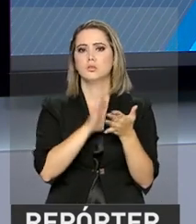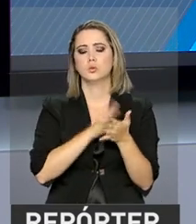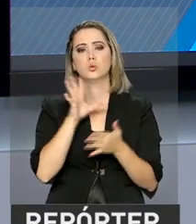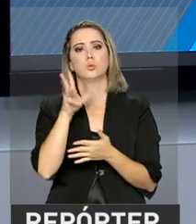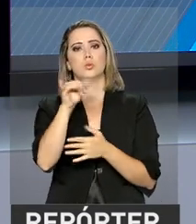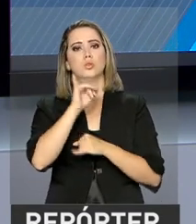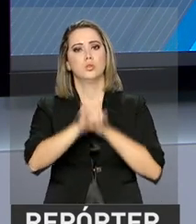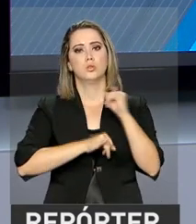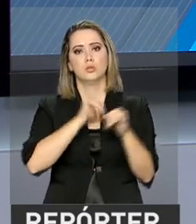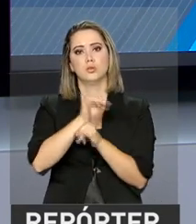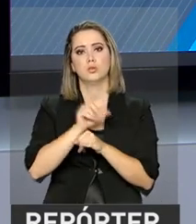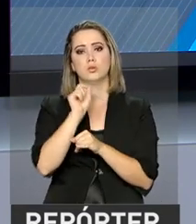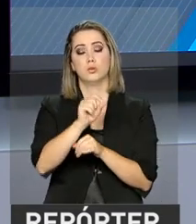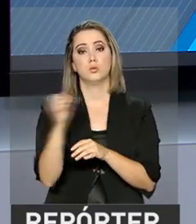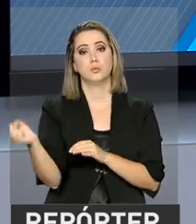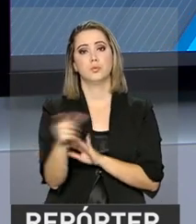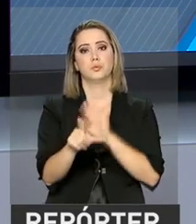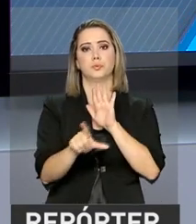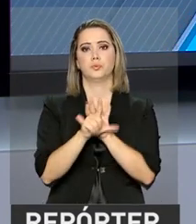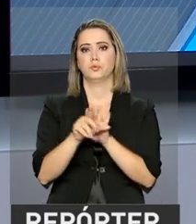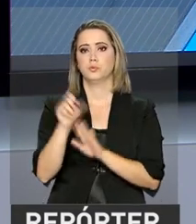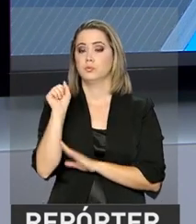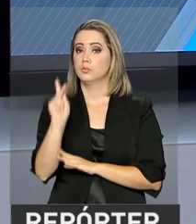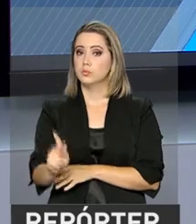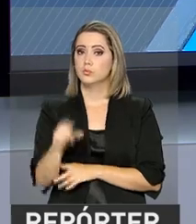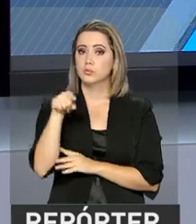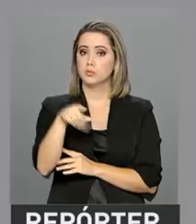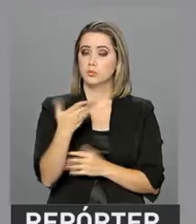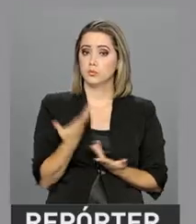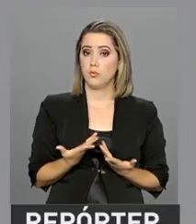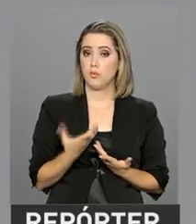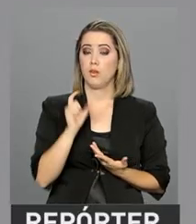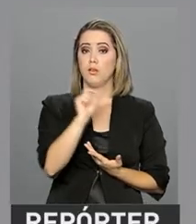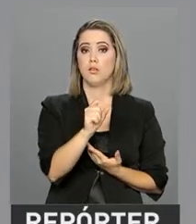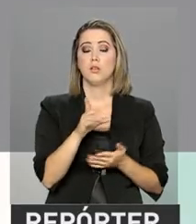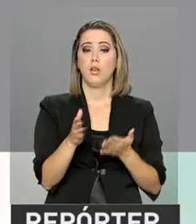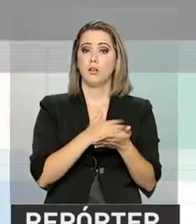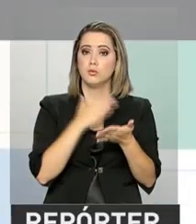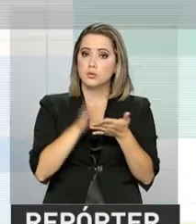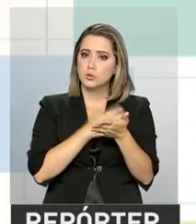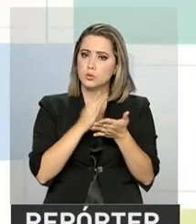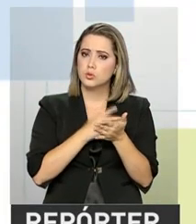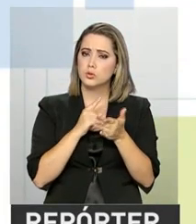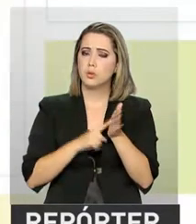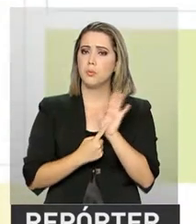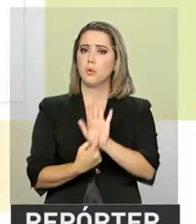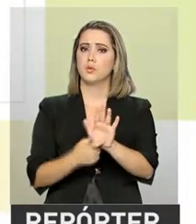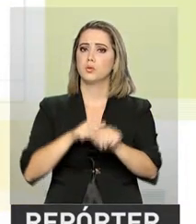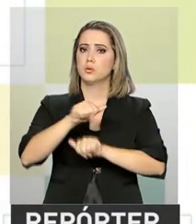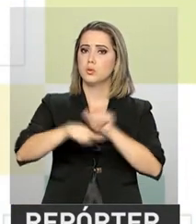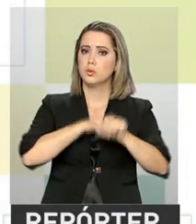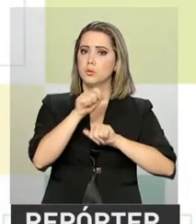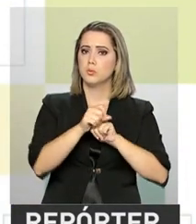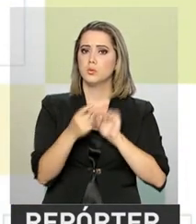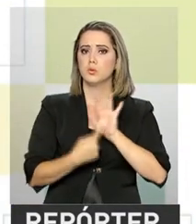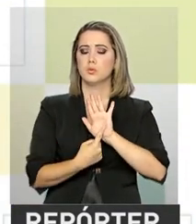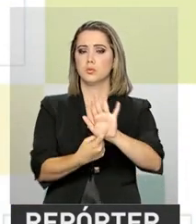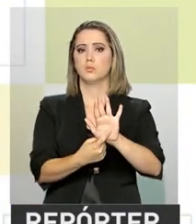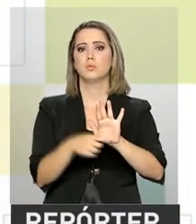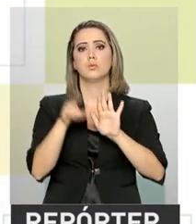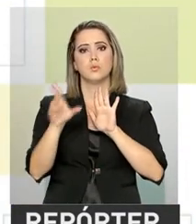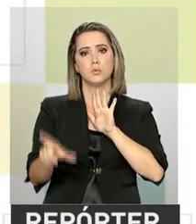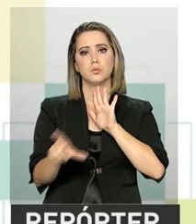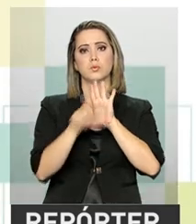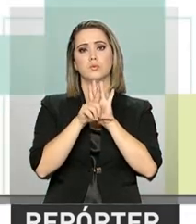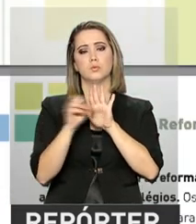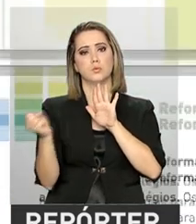as informações sobre a reforma da Previdência a cartilha informa o que muda e mostra que a reforma